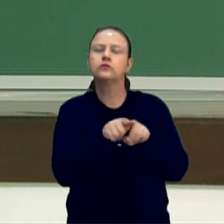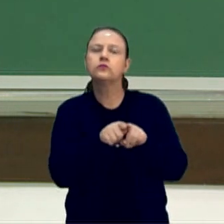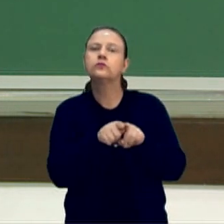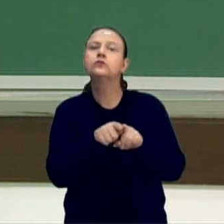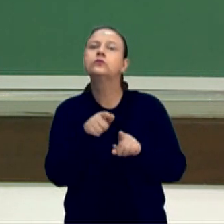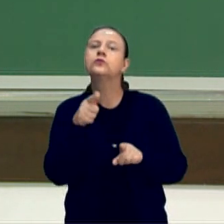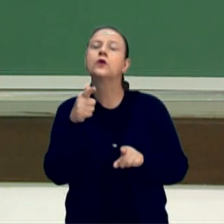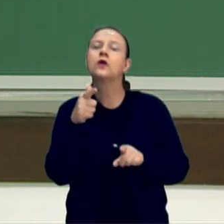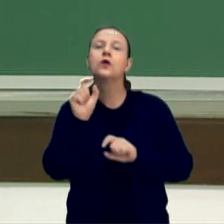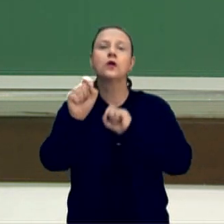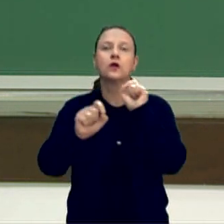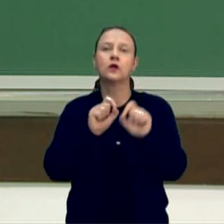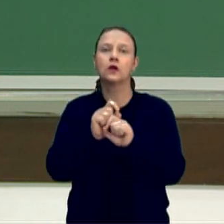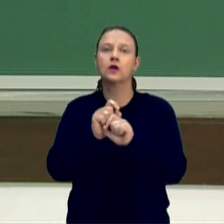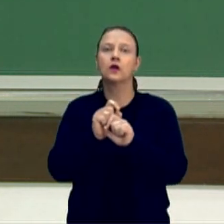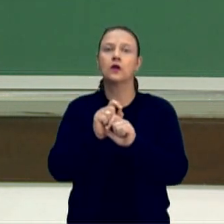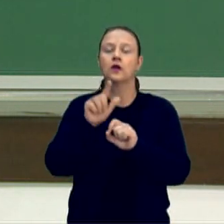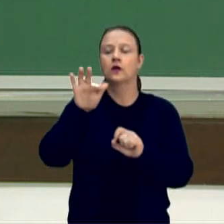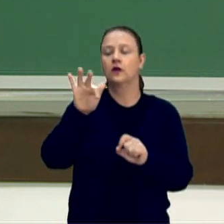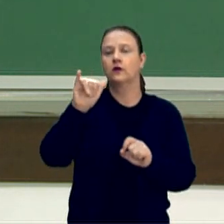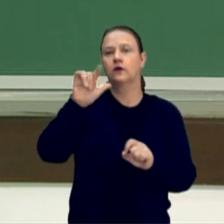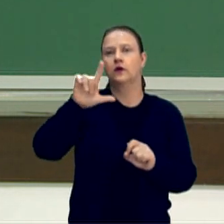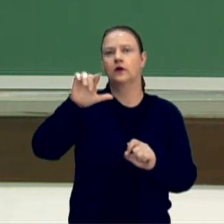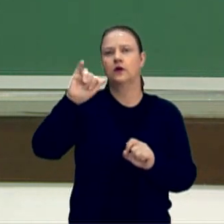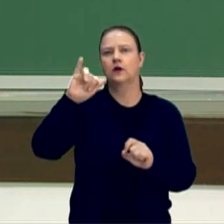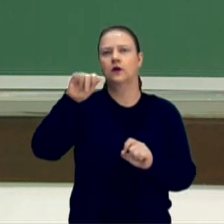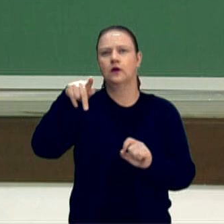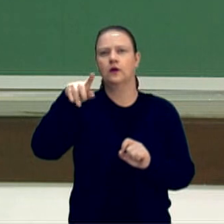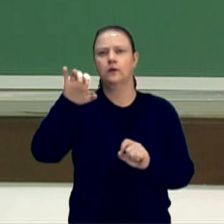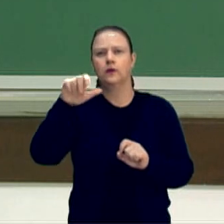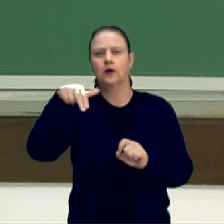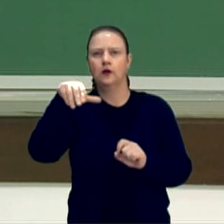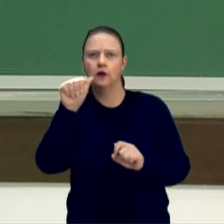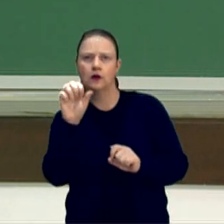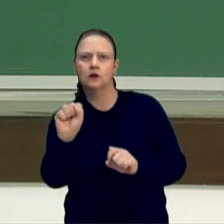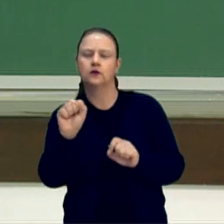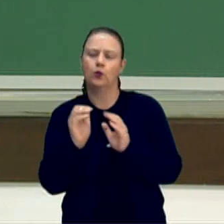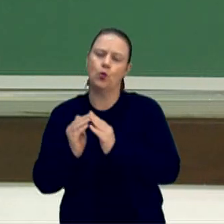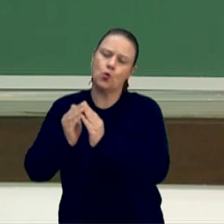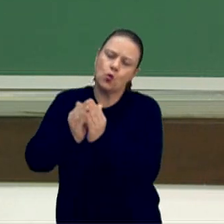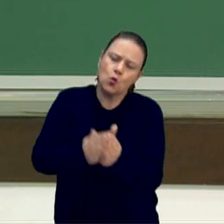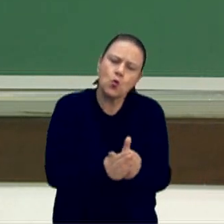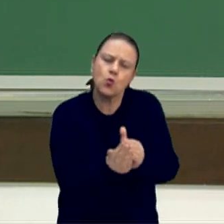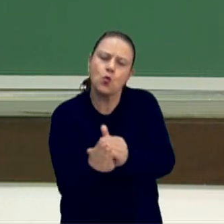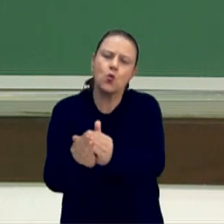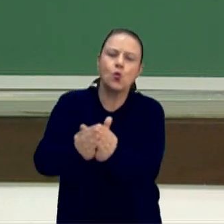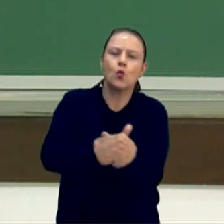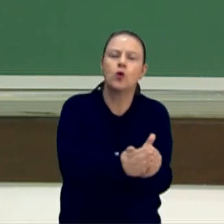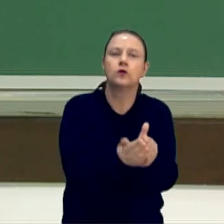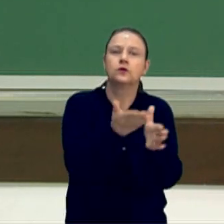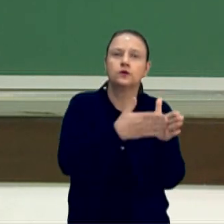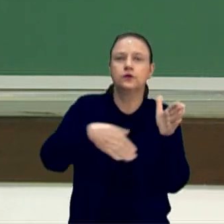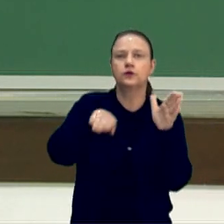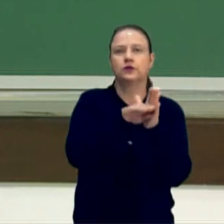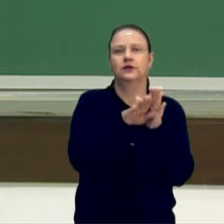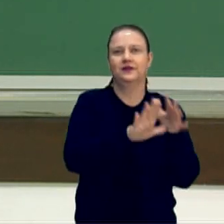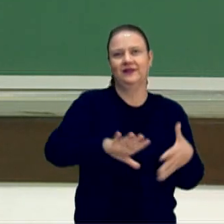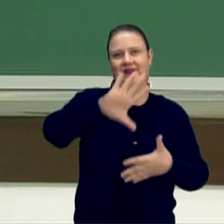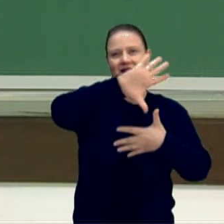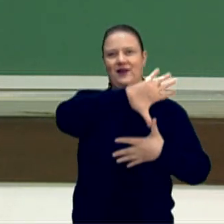acabaram saindo ali da região das Filipinas, vieram de barco e aí chegaram aí ao continente